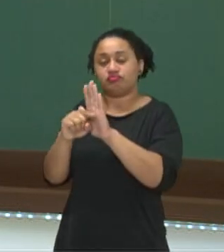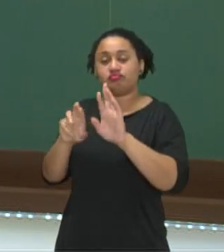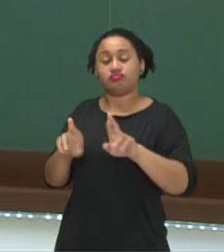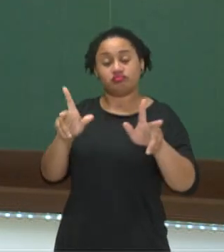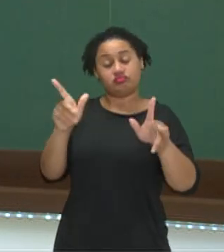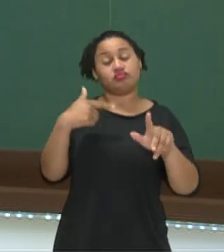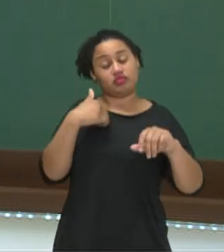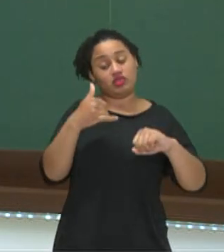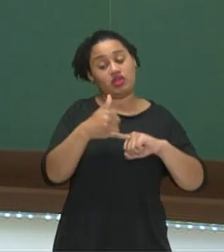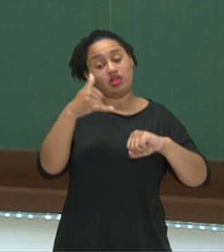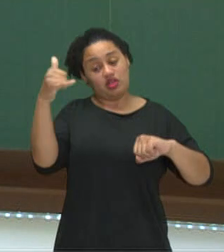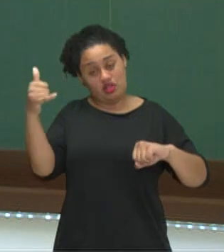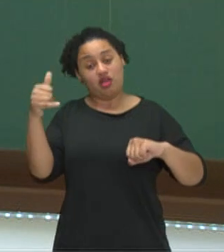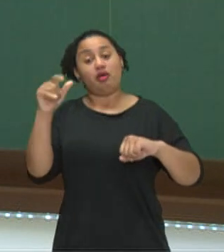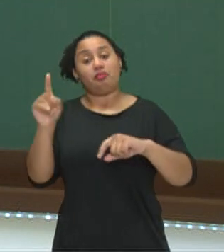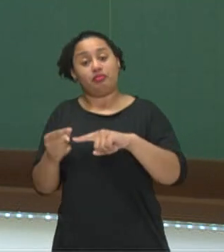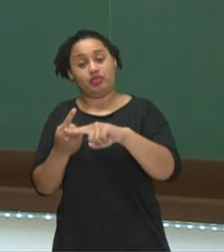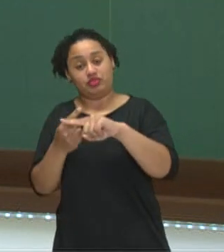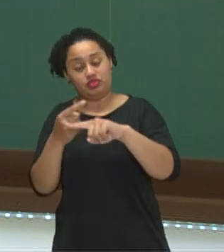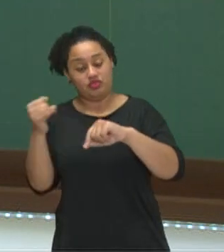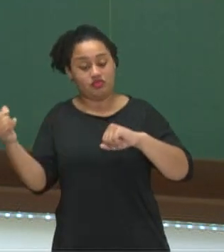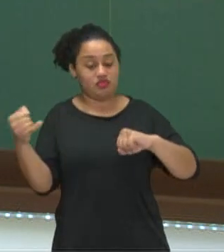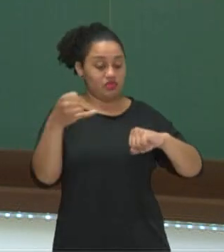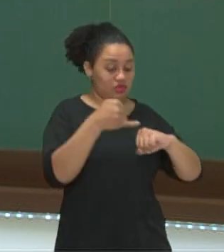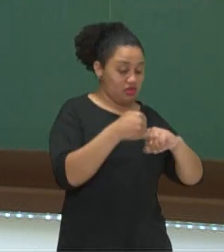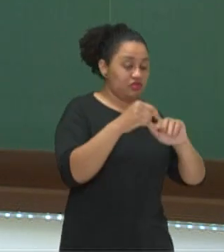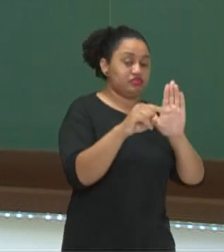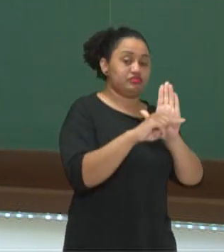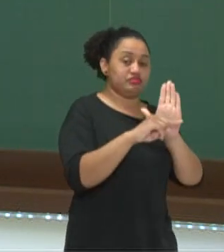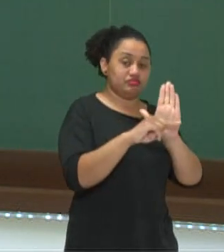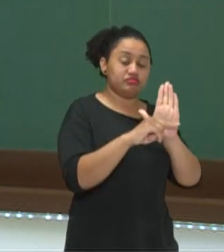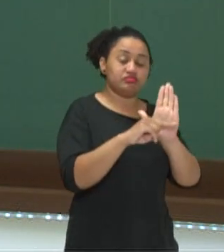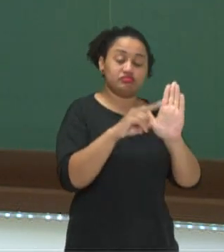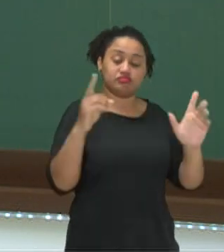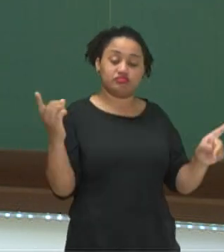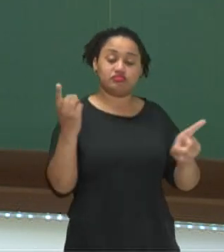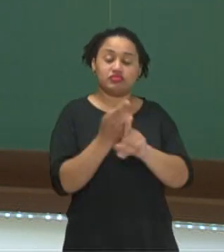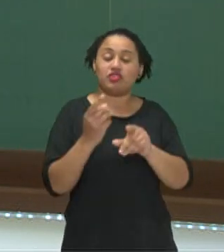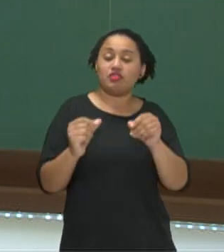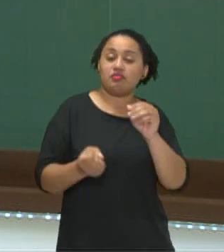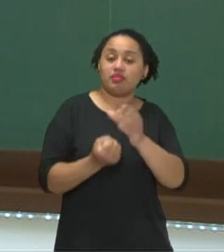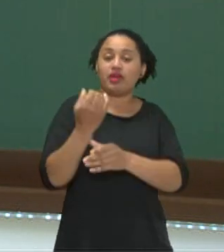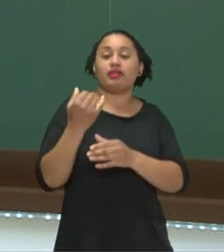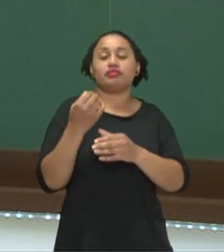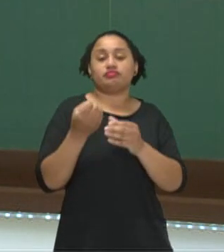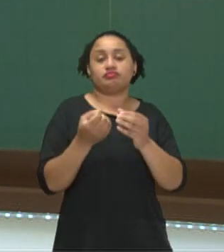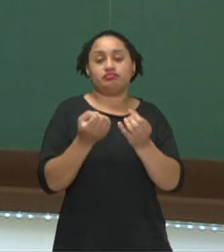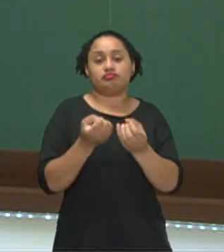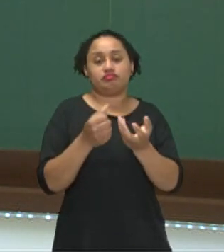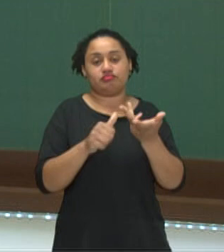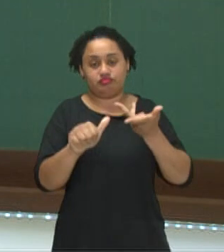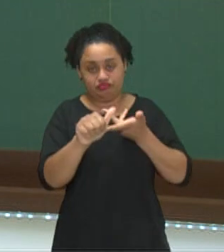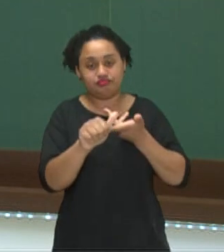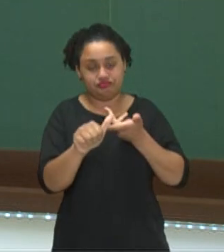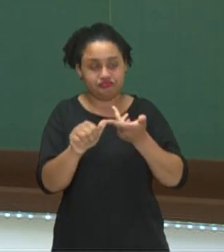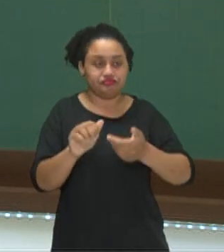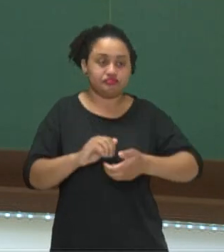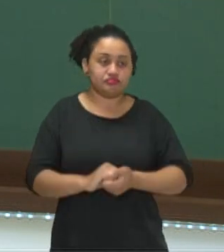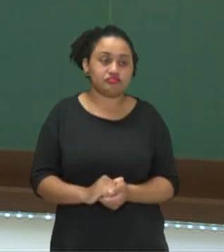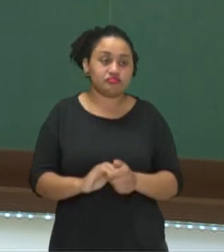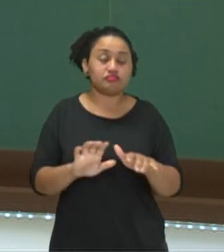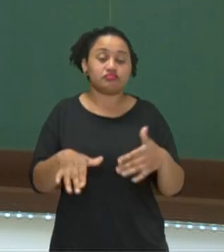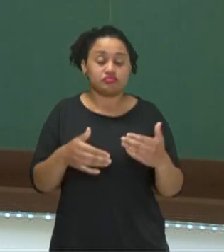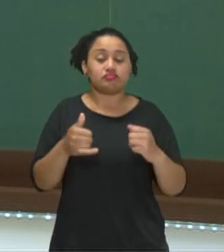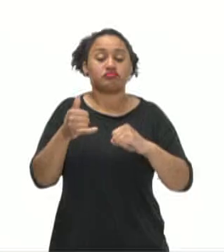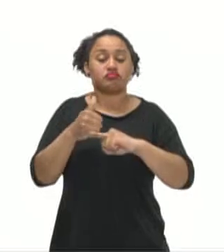íons, cátions positivos e ânions negativos, que se encontram para formar substâncias. Então, o